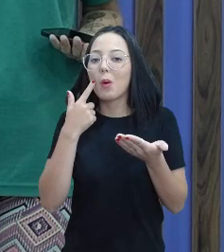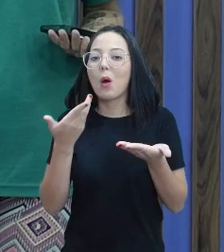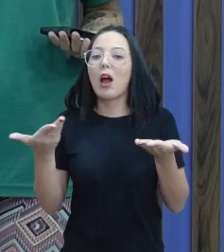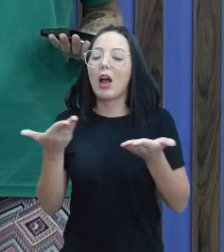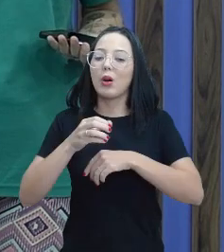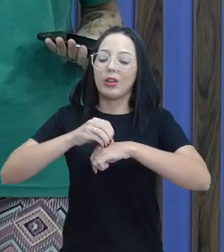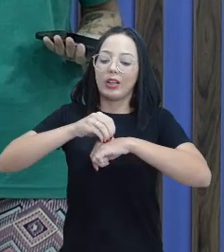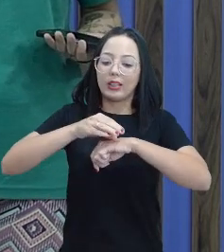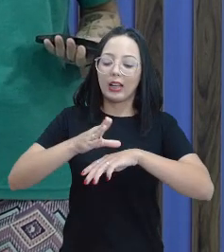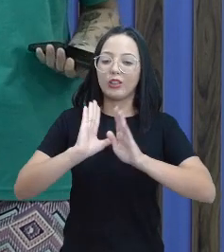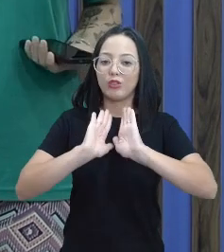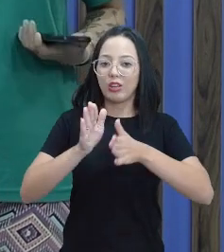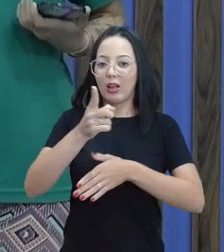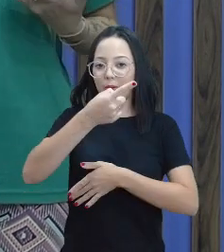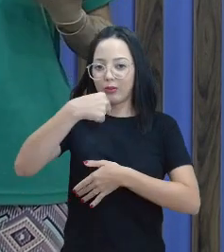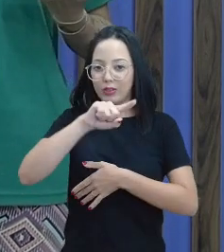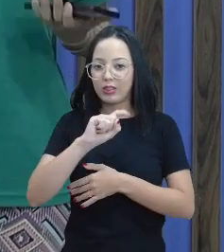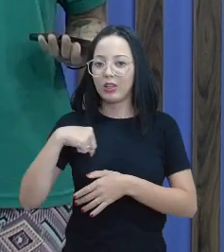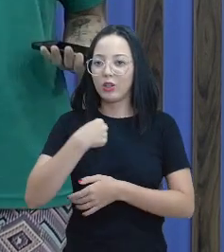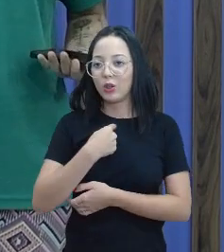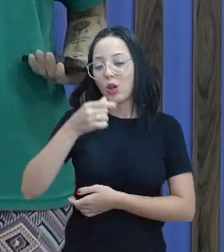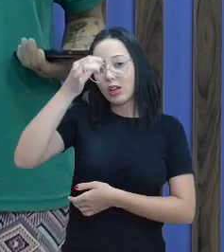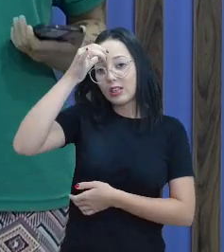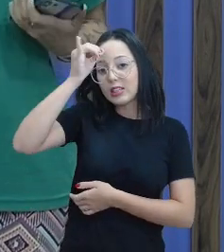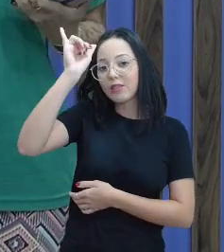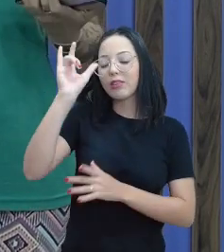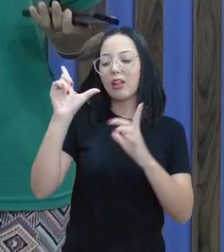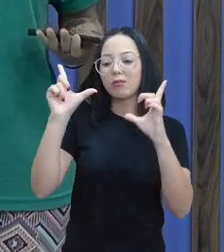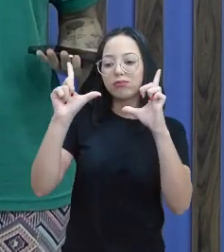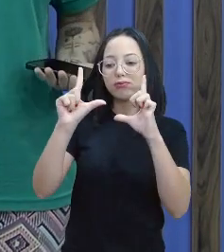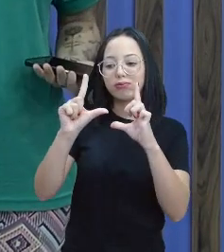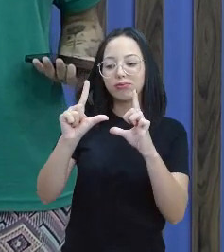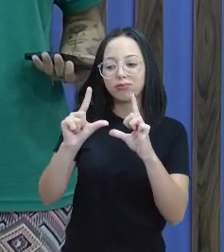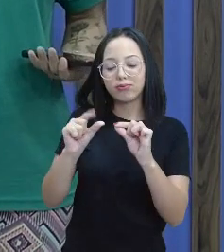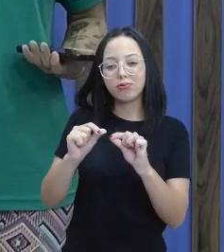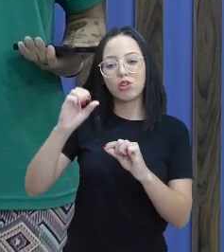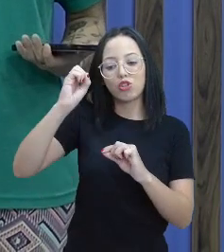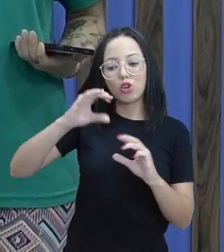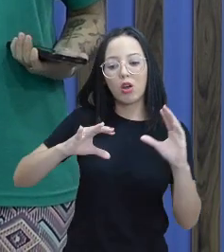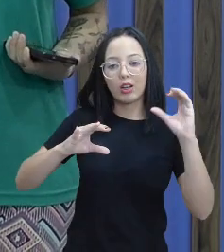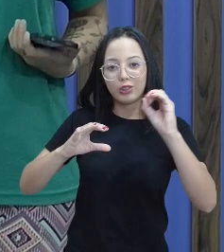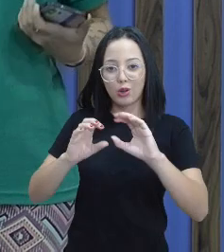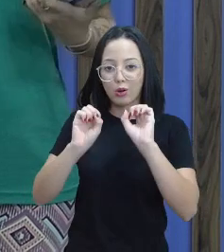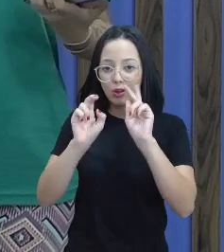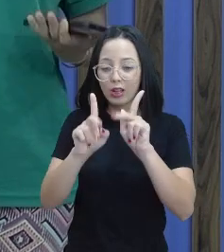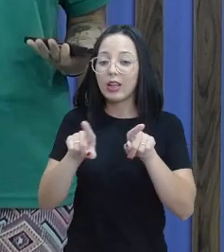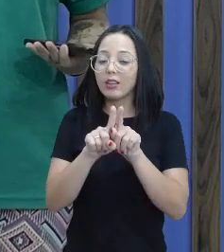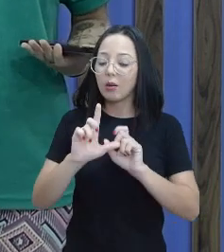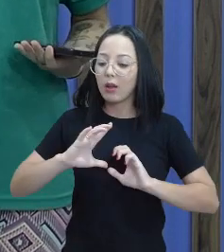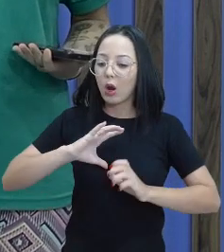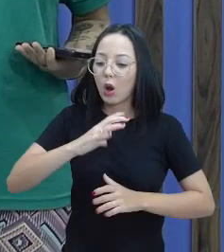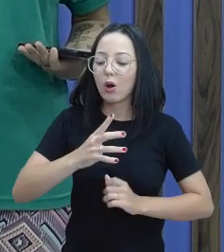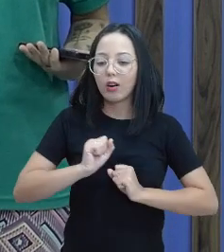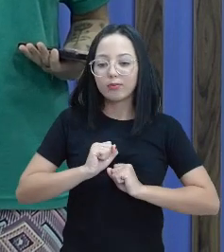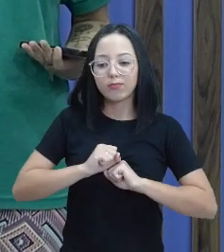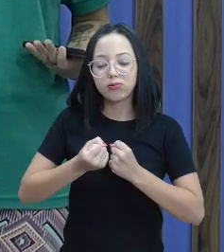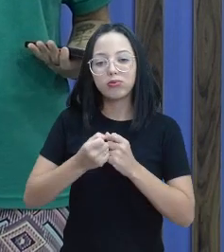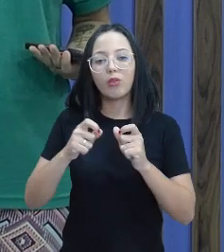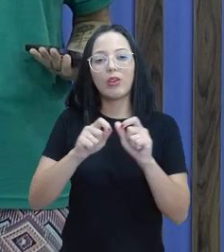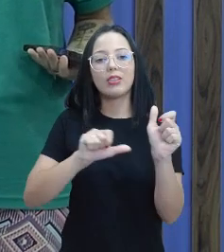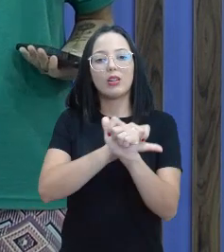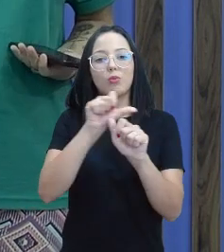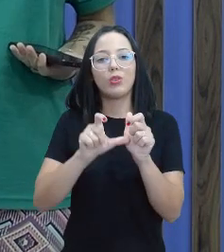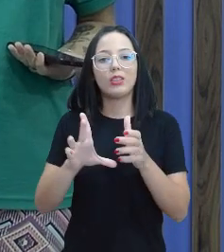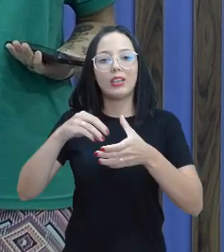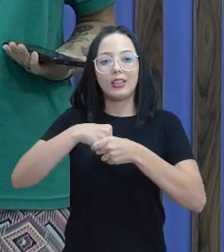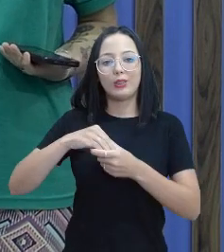ficou dado aí o recado, né? Vamos evitar aí, reduzir o desperdício, certo? E se encorajar em fazer pequenas